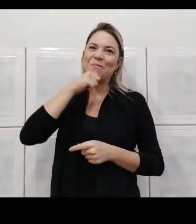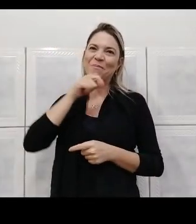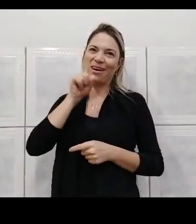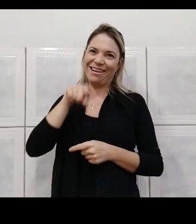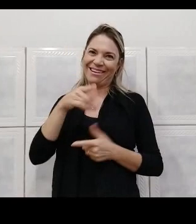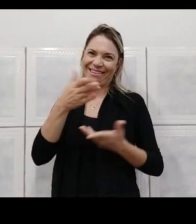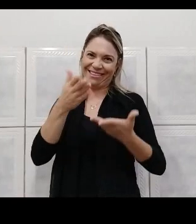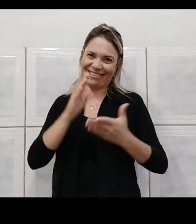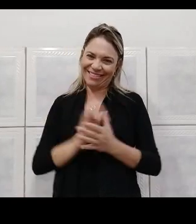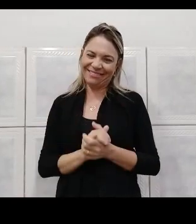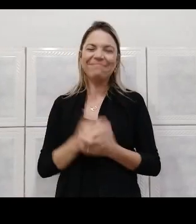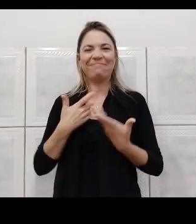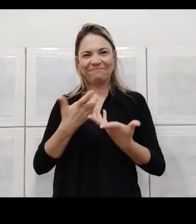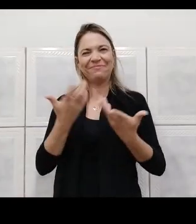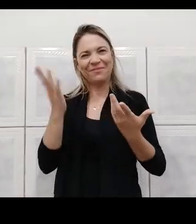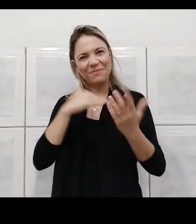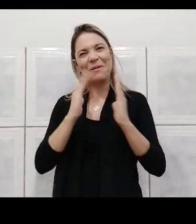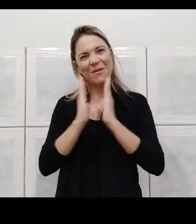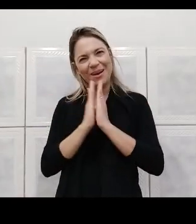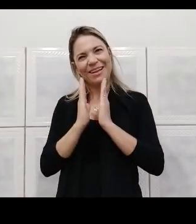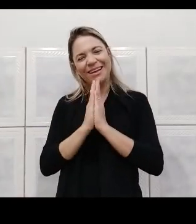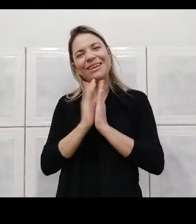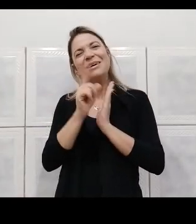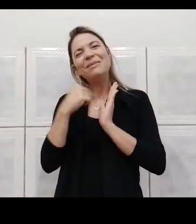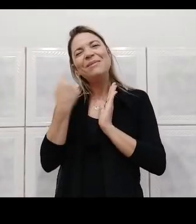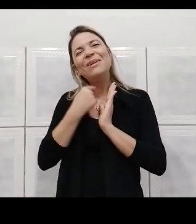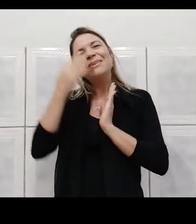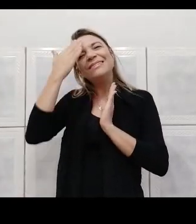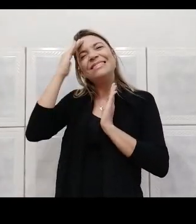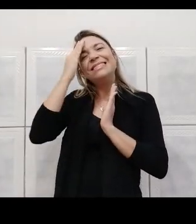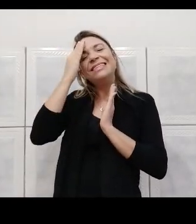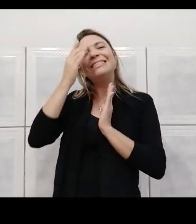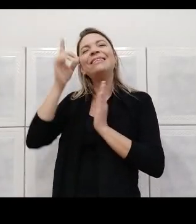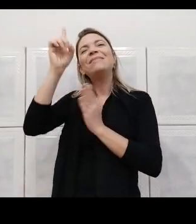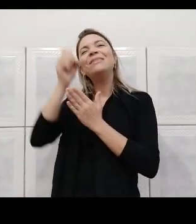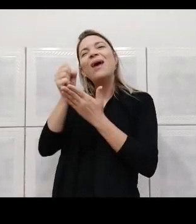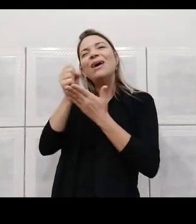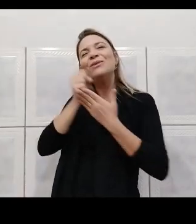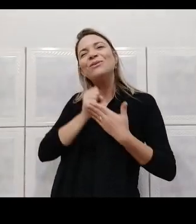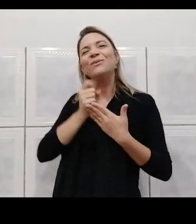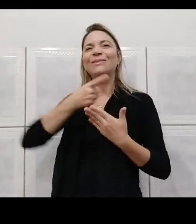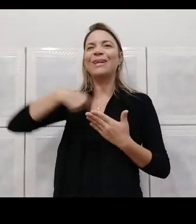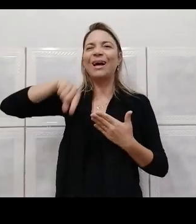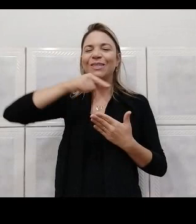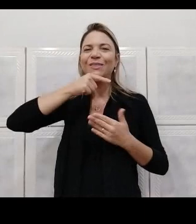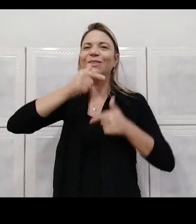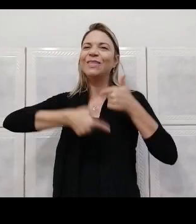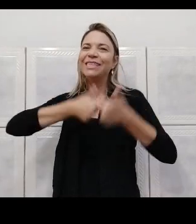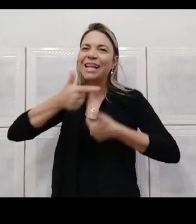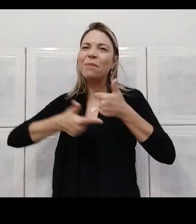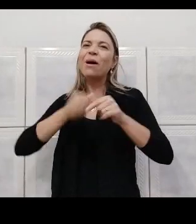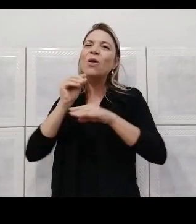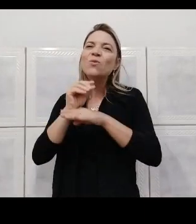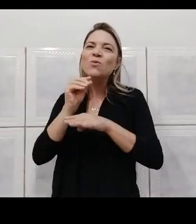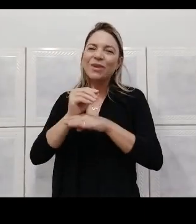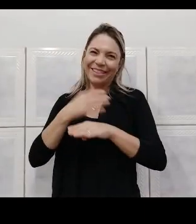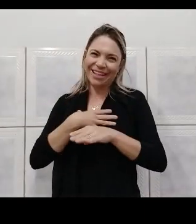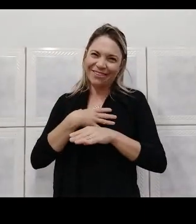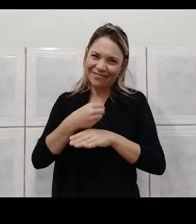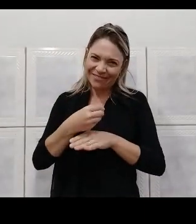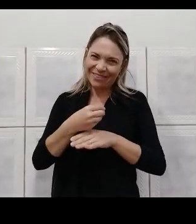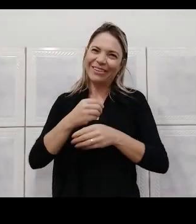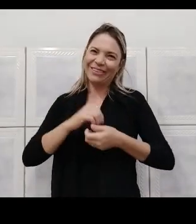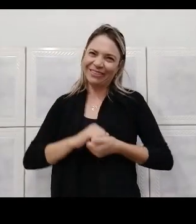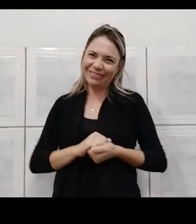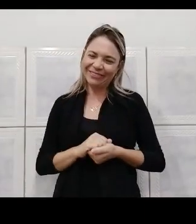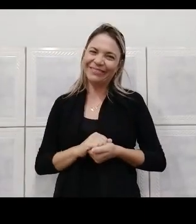você, pedindo ao Senhor que te ajude a cumprir a sua missão maternal e a colher frutos desse investimento para